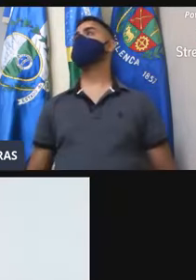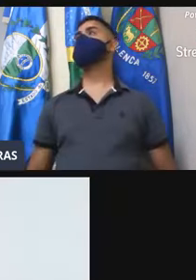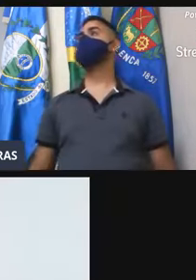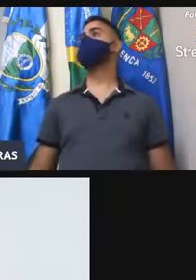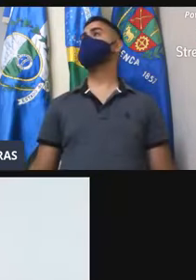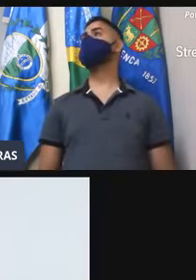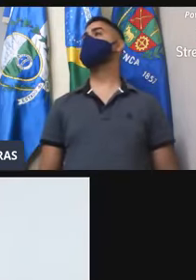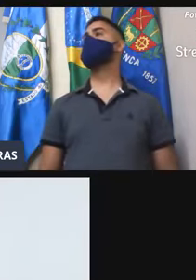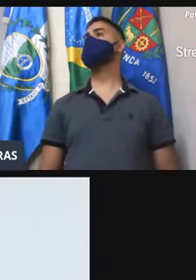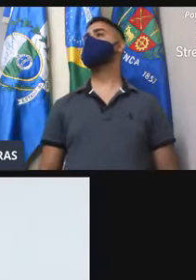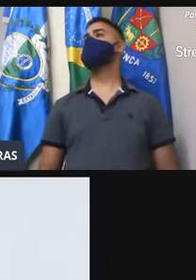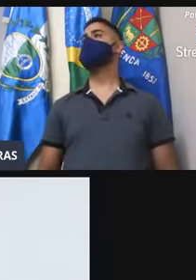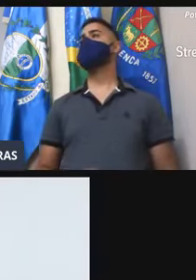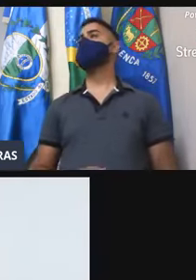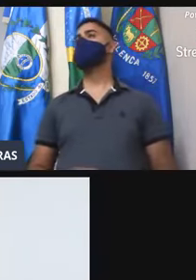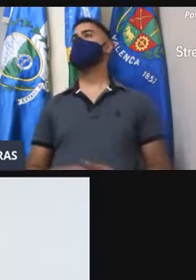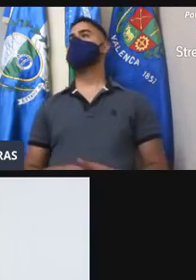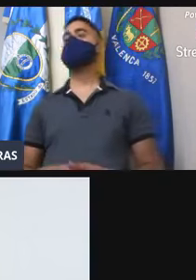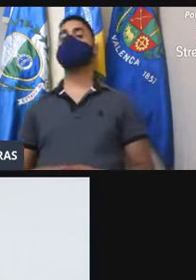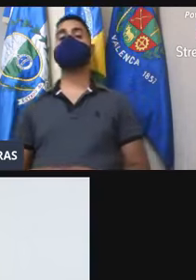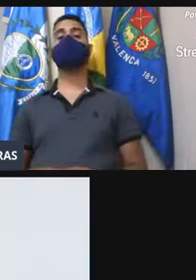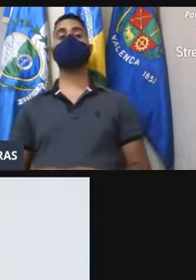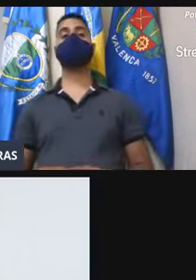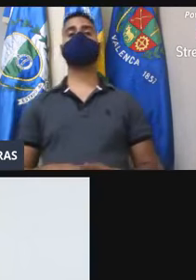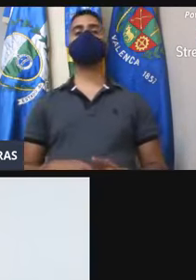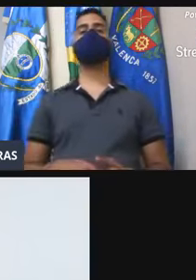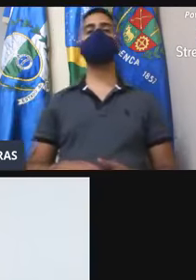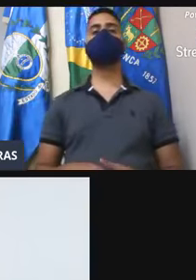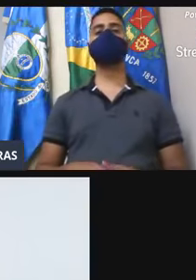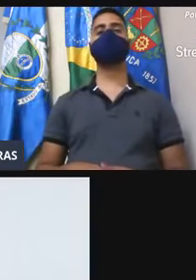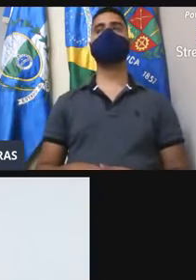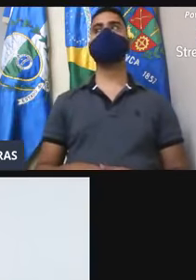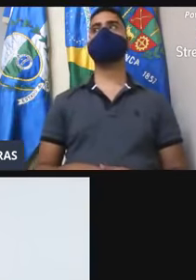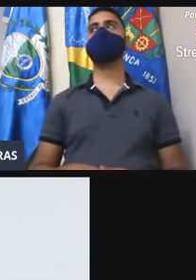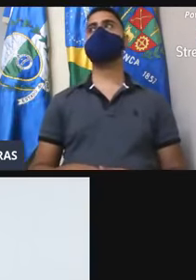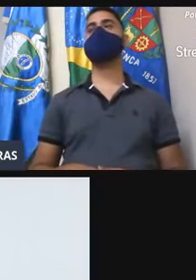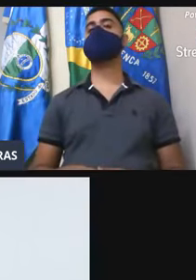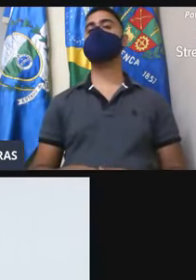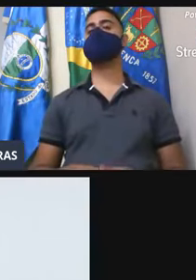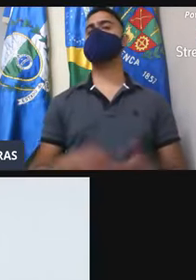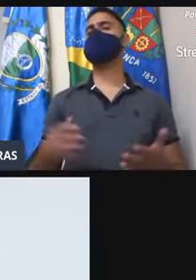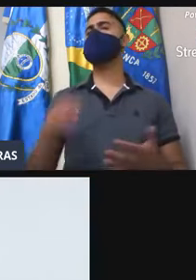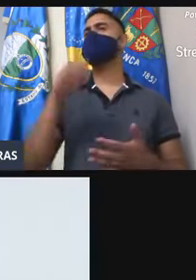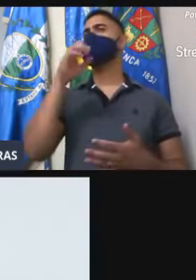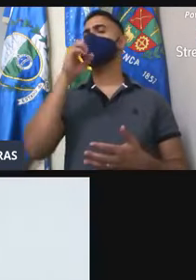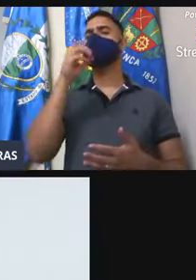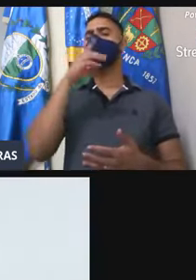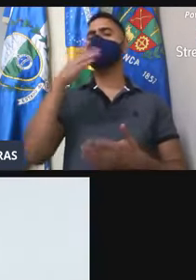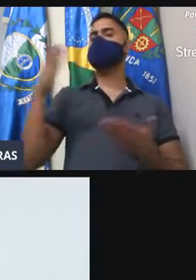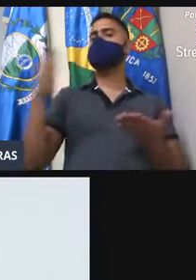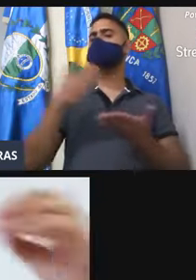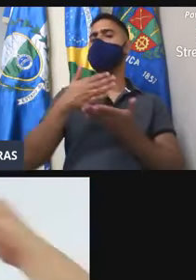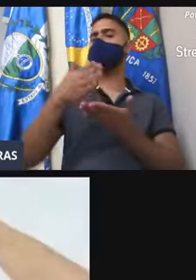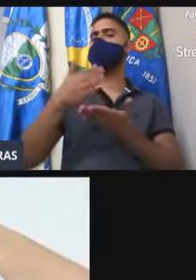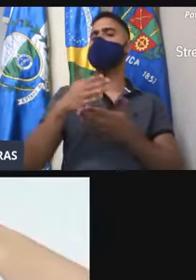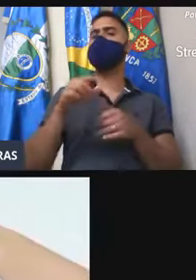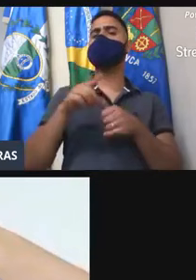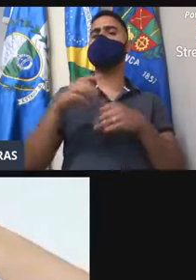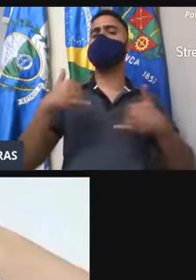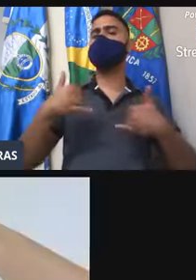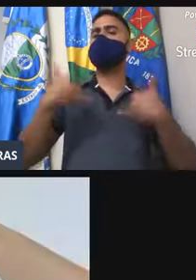com o vereador Pedro, esse final de semana... seria a nossa festa de São Sebastião do Rio Bonito, no nosso querido distrito de